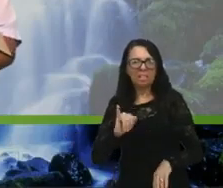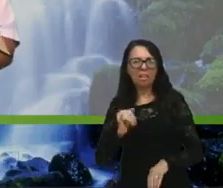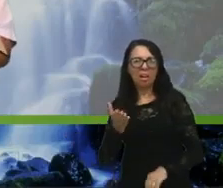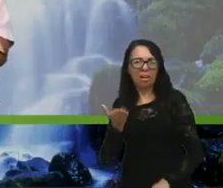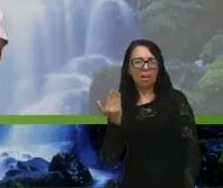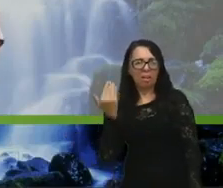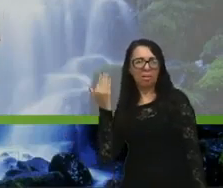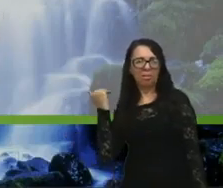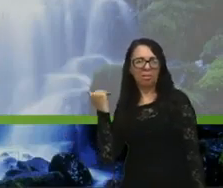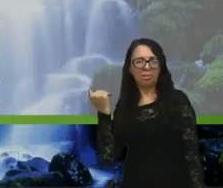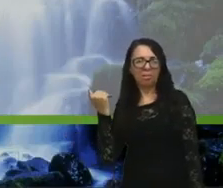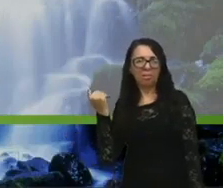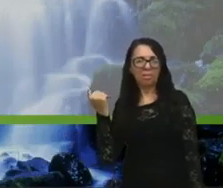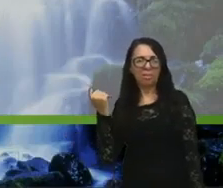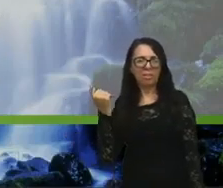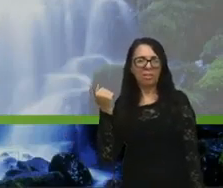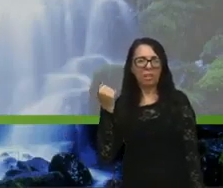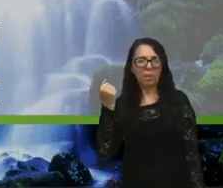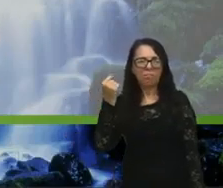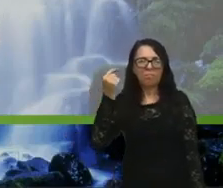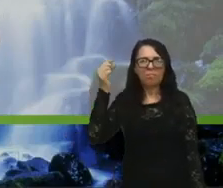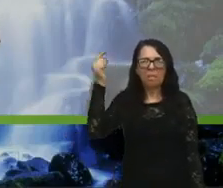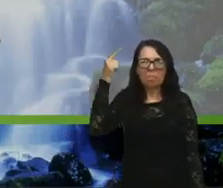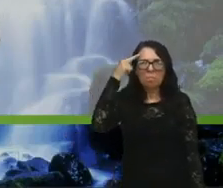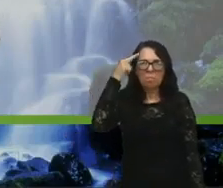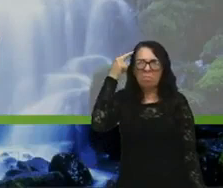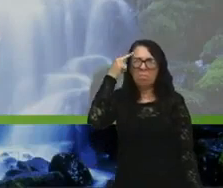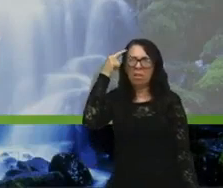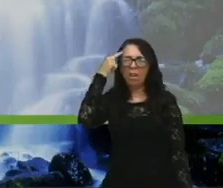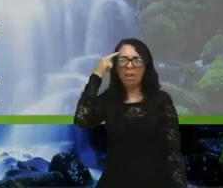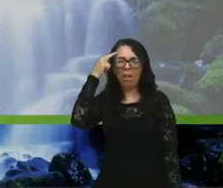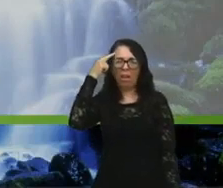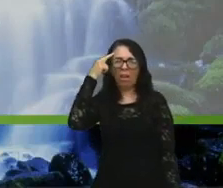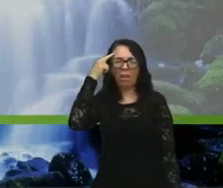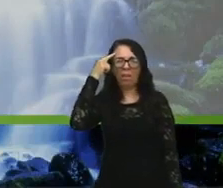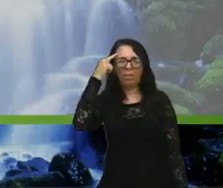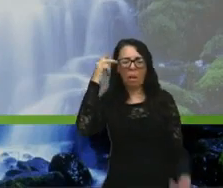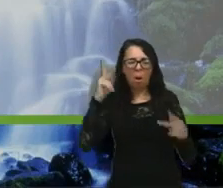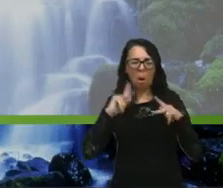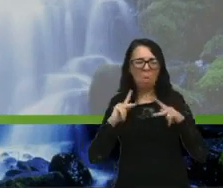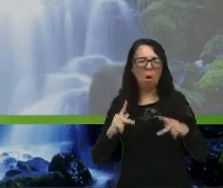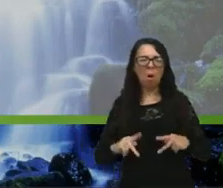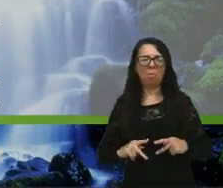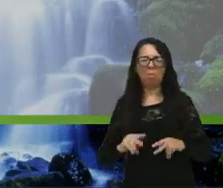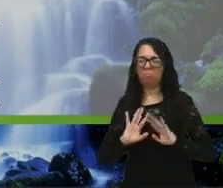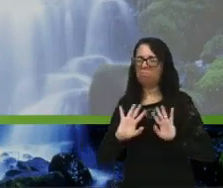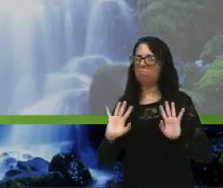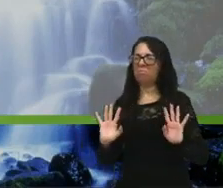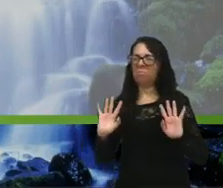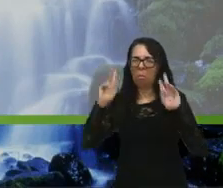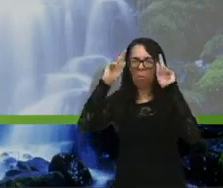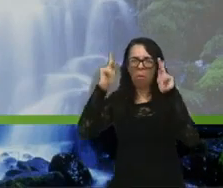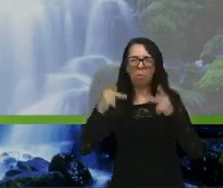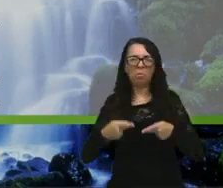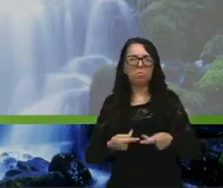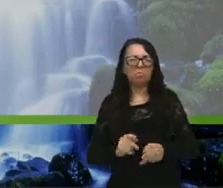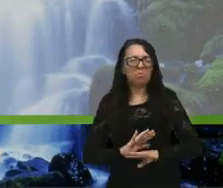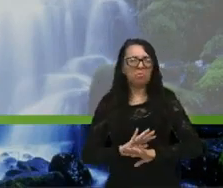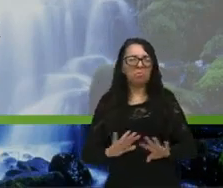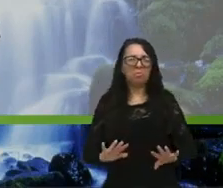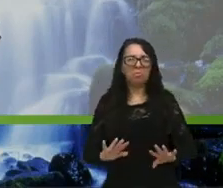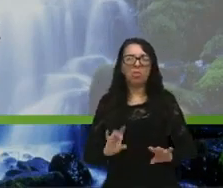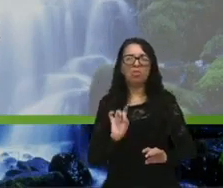nós transforma o nosso interior, o nosso ser. Então, espiritualidade tem a ver